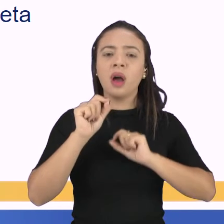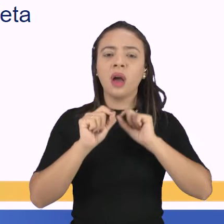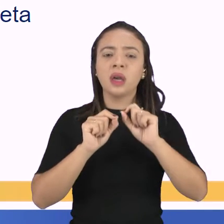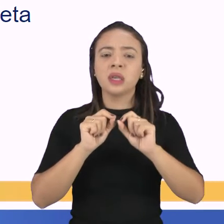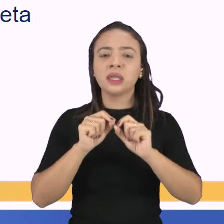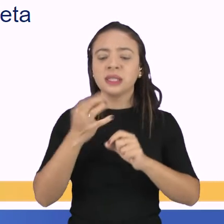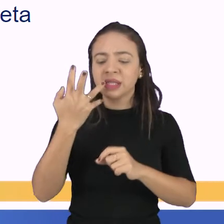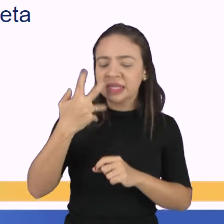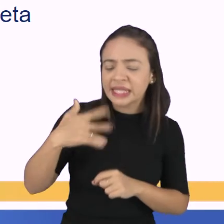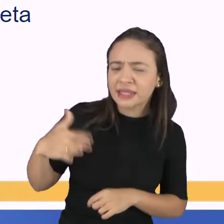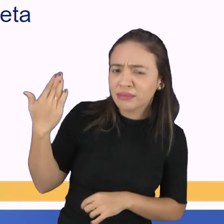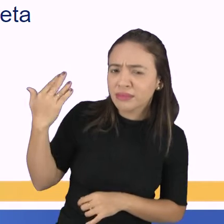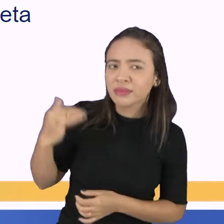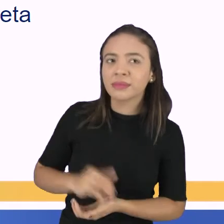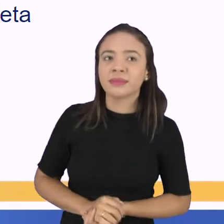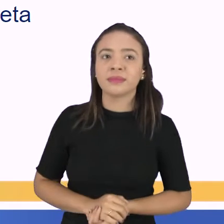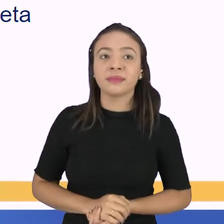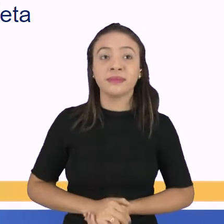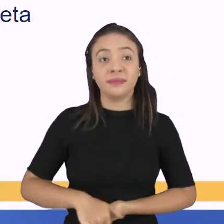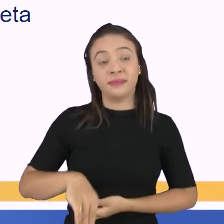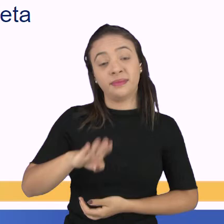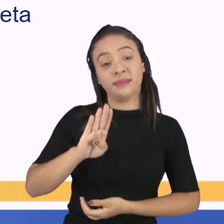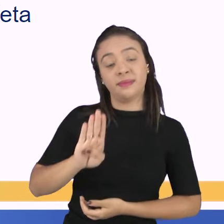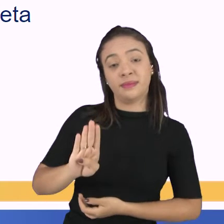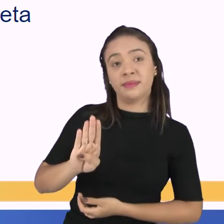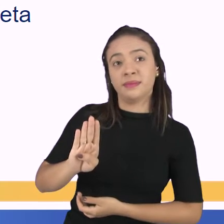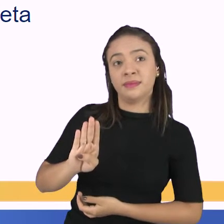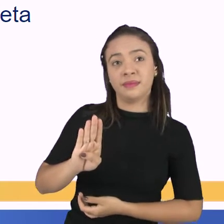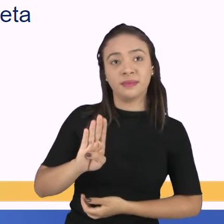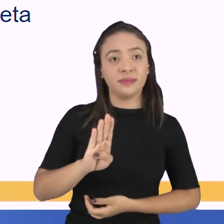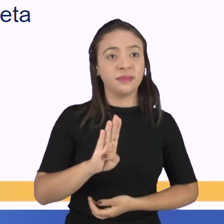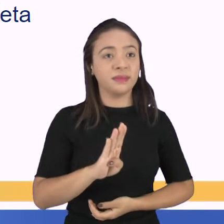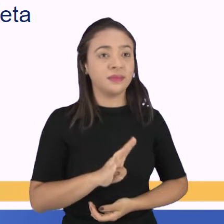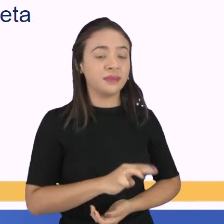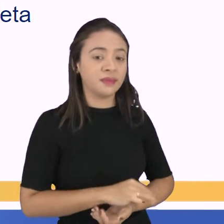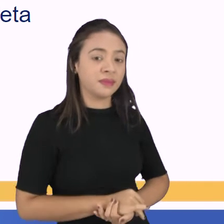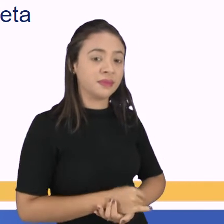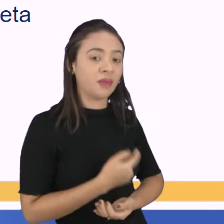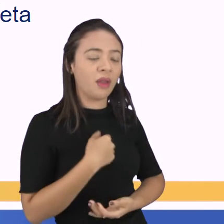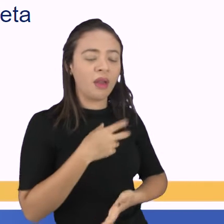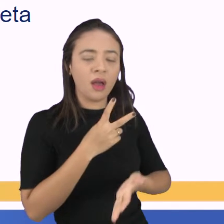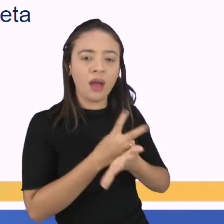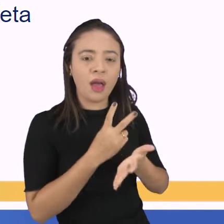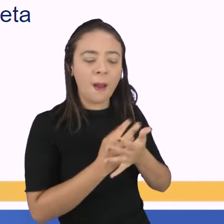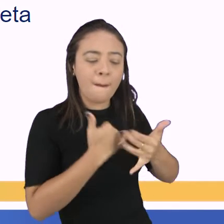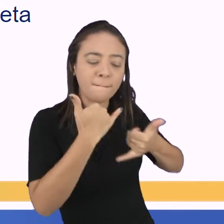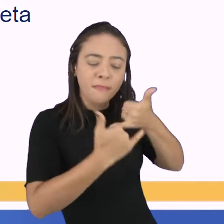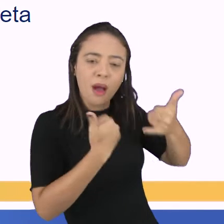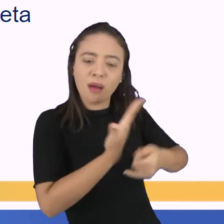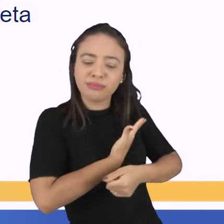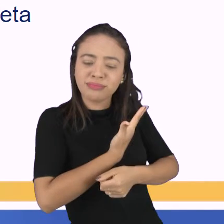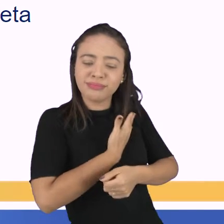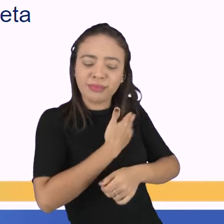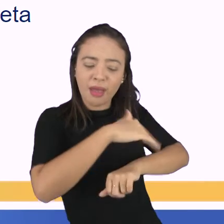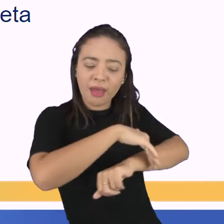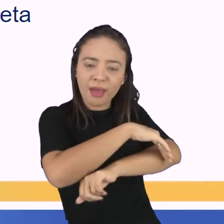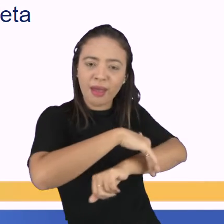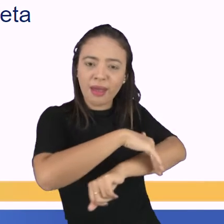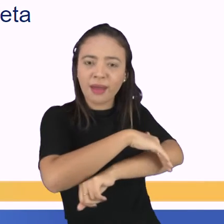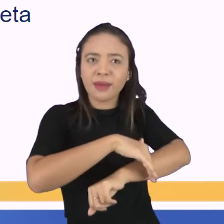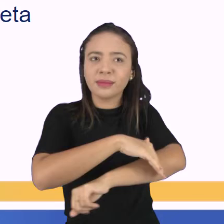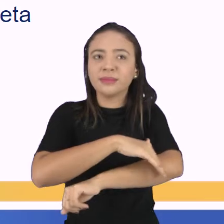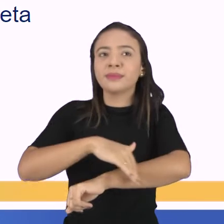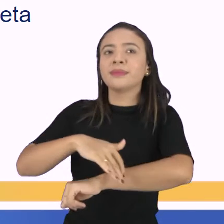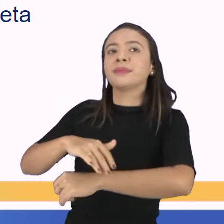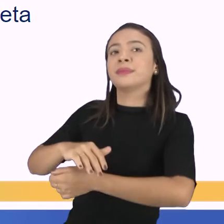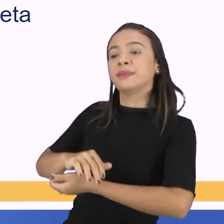era criança? I used to play with my friends on the street. Eu costumava brincar com os meus amigos na rua. Na